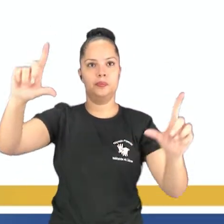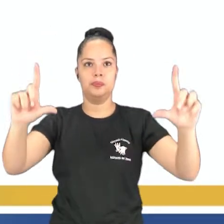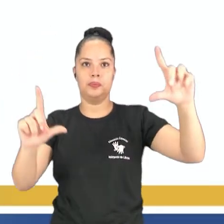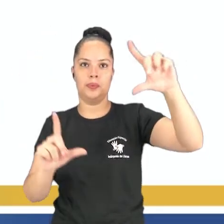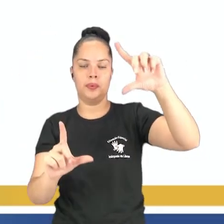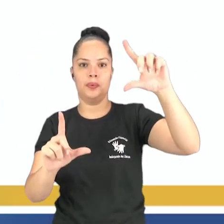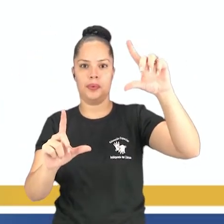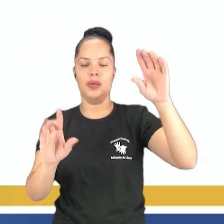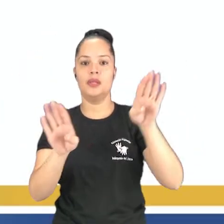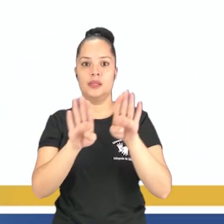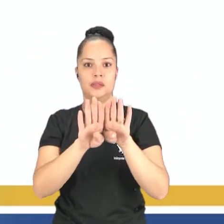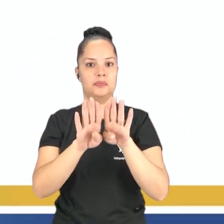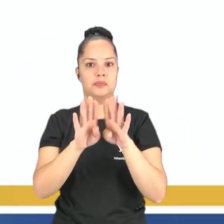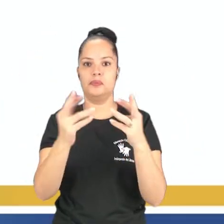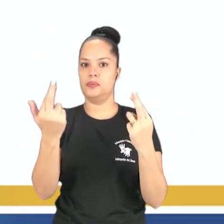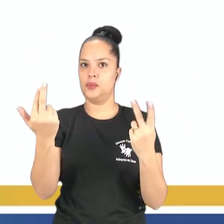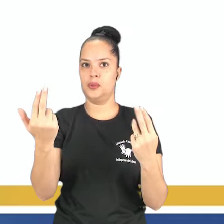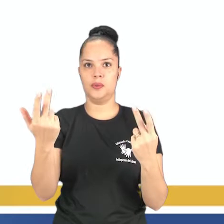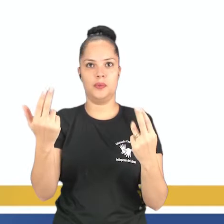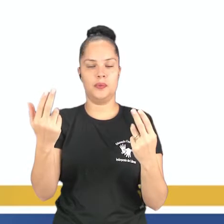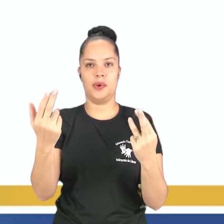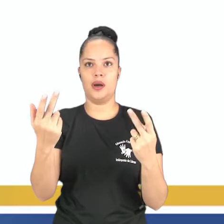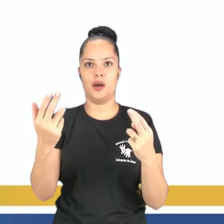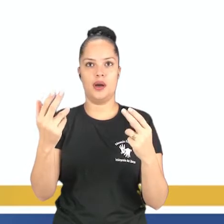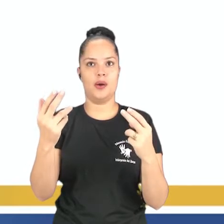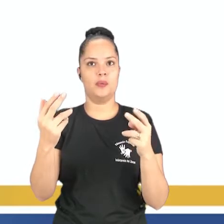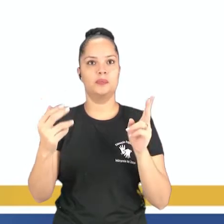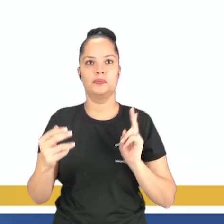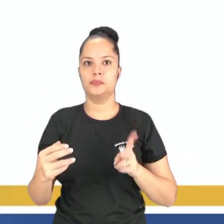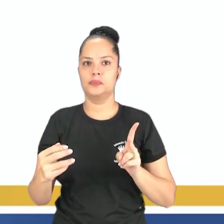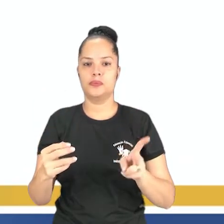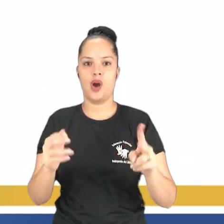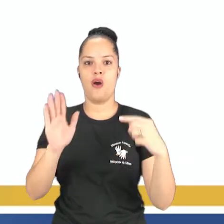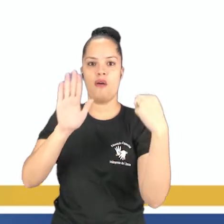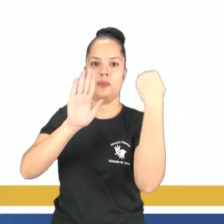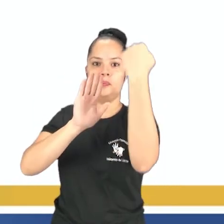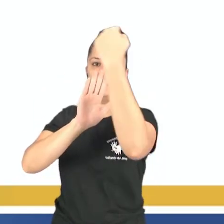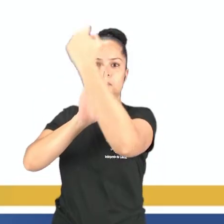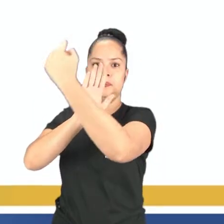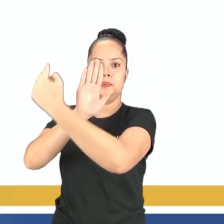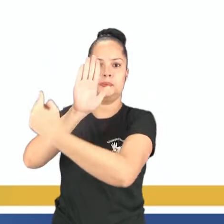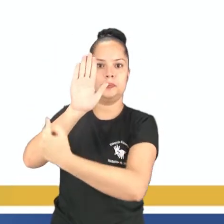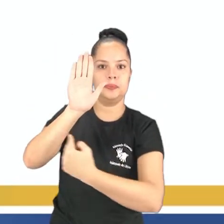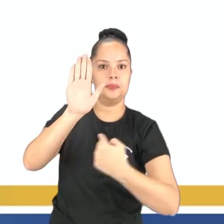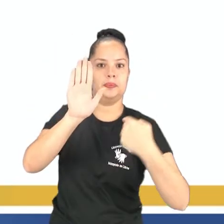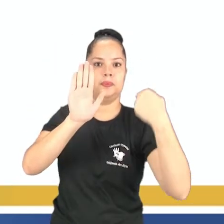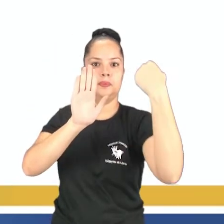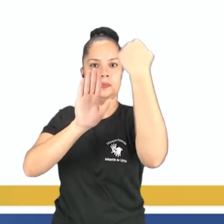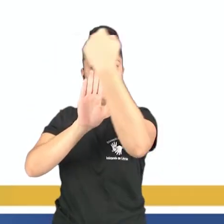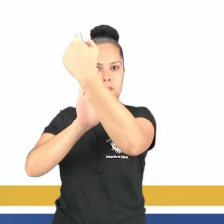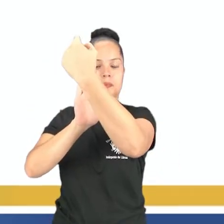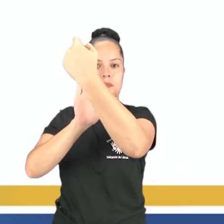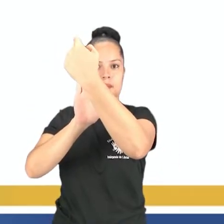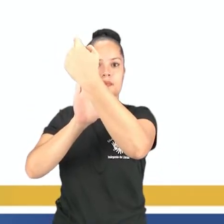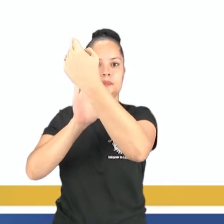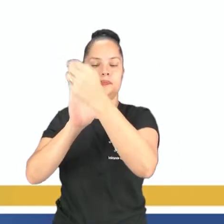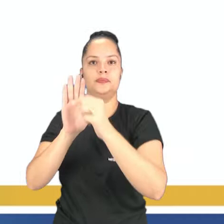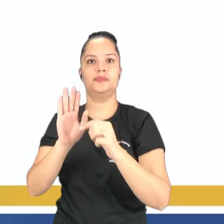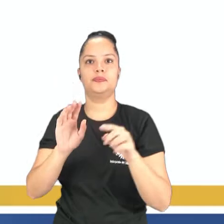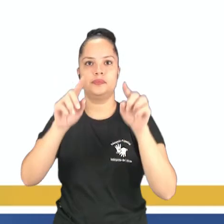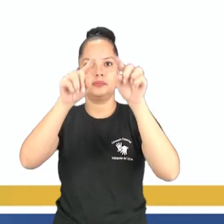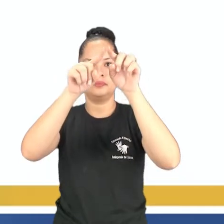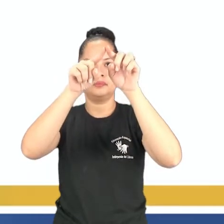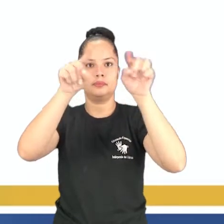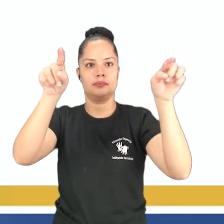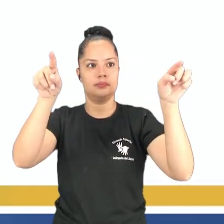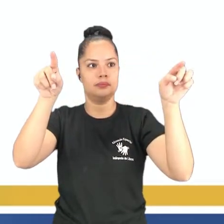se coincide com ela própria mais do que uma vez durante uma volta completa. Então, nos polígonos regulares, o